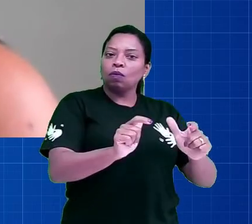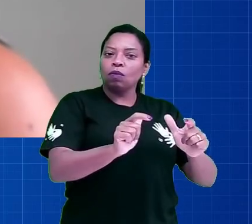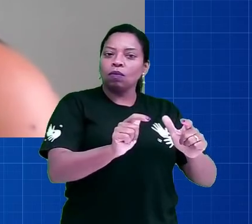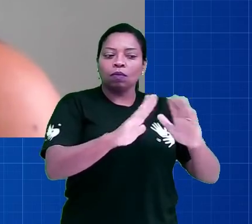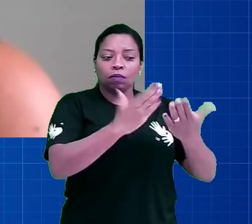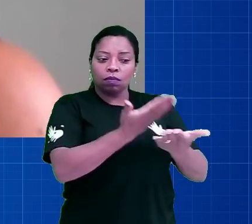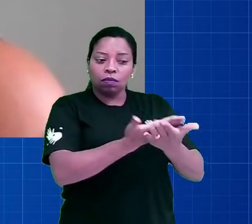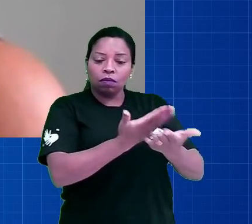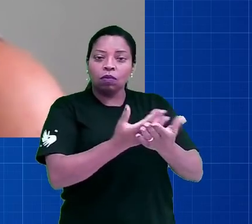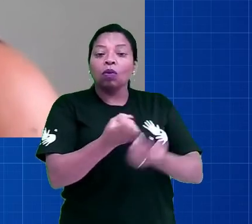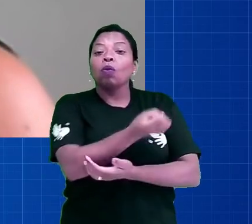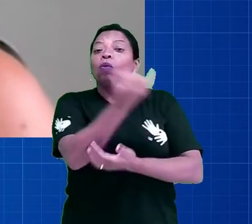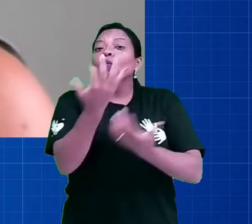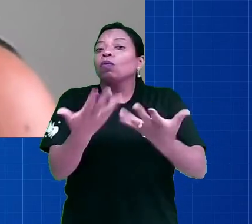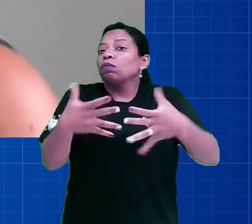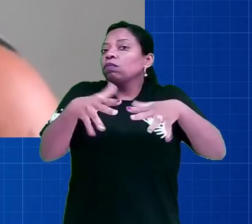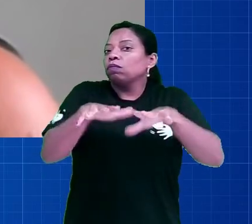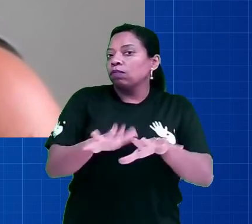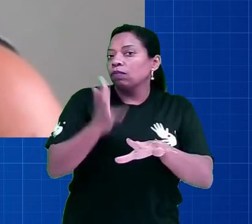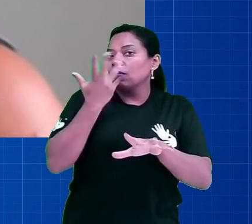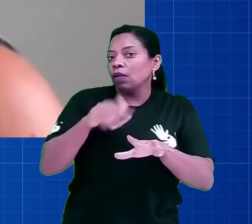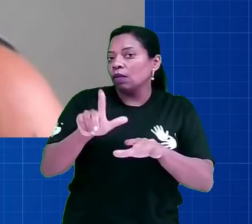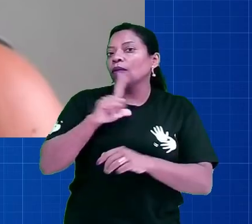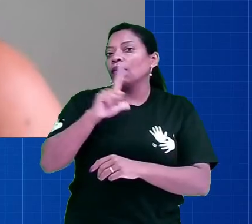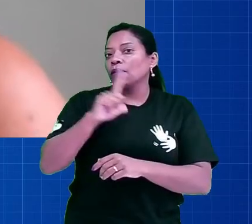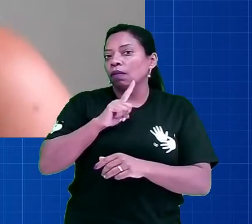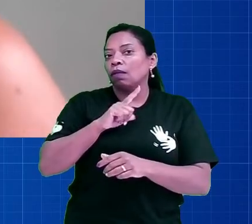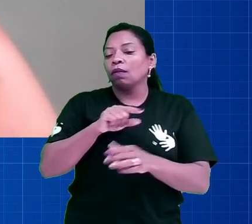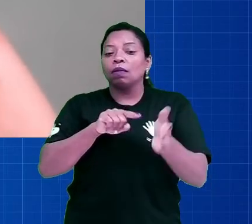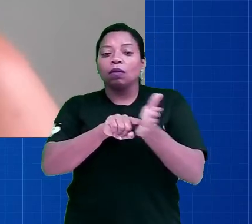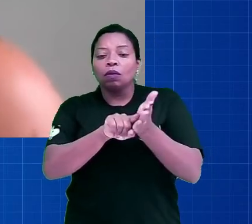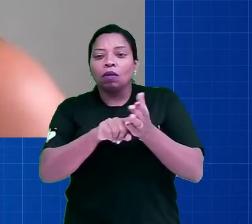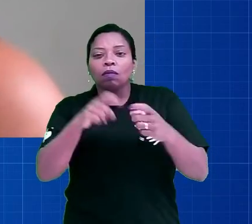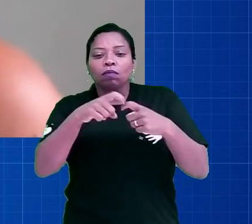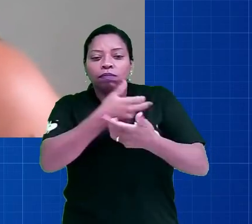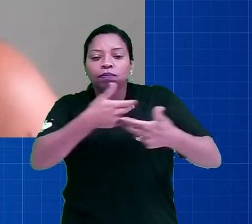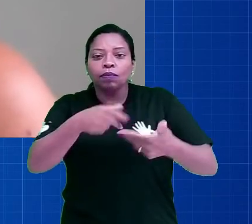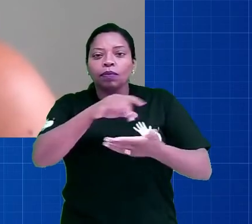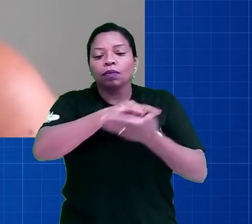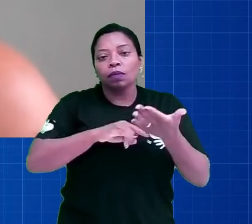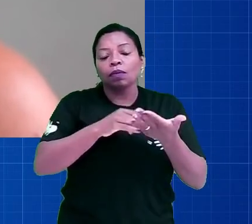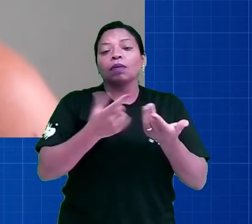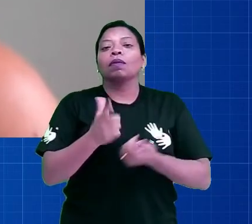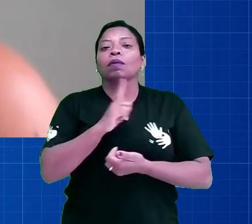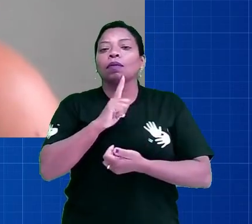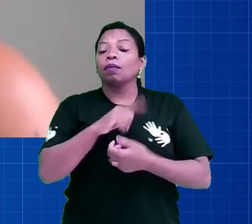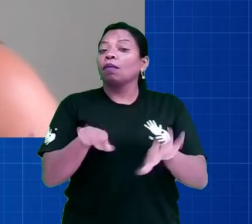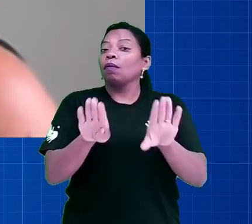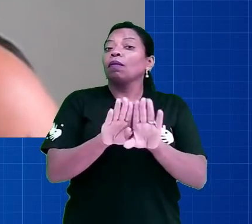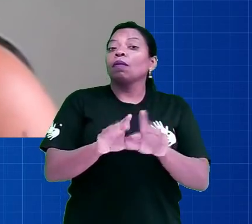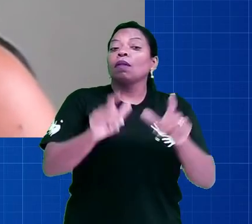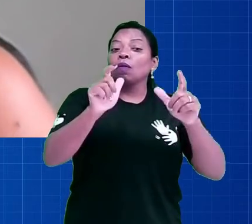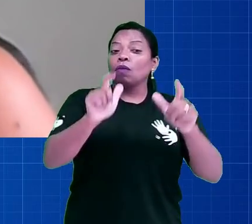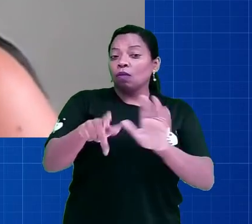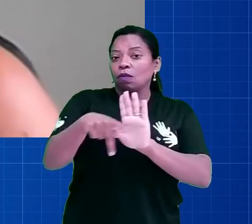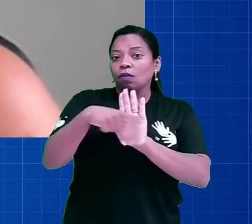Também a questão da localização, o número de inclusões, o diagnóstico social, que as meninas fizeram